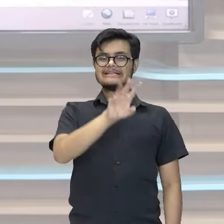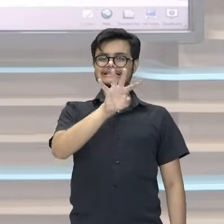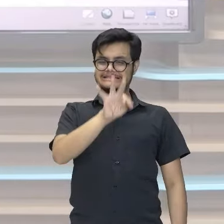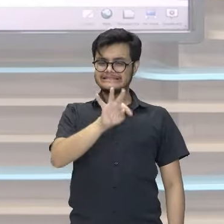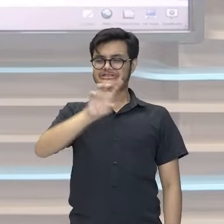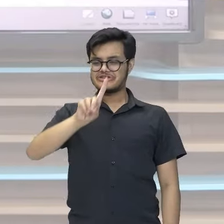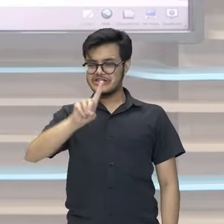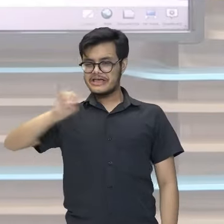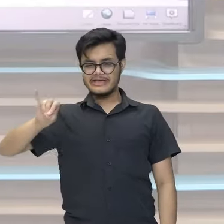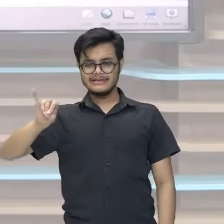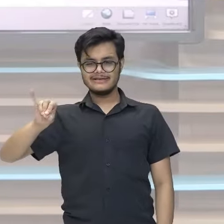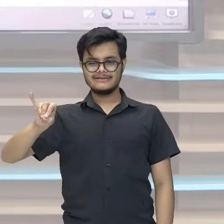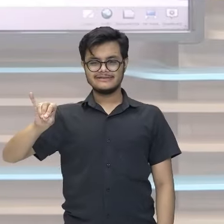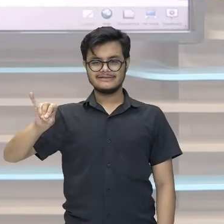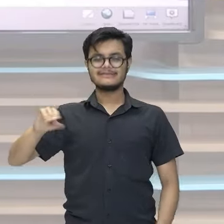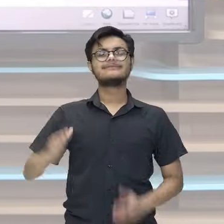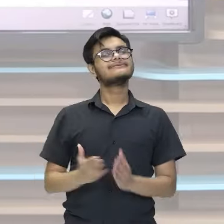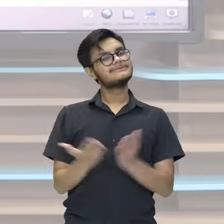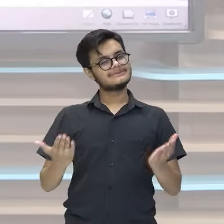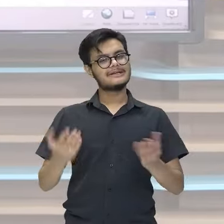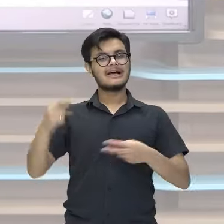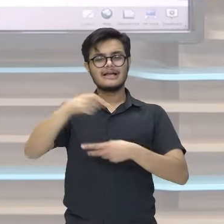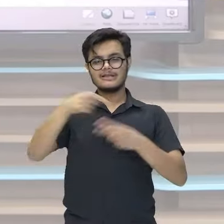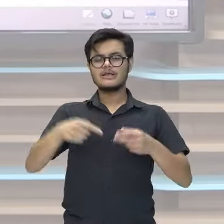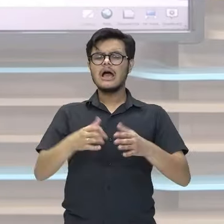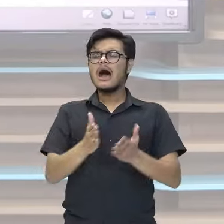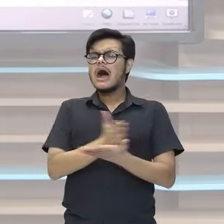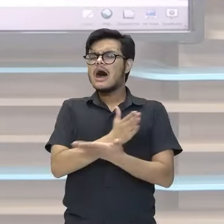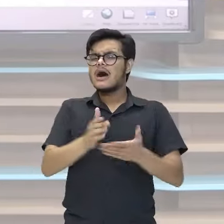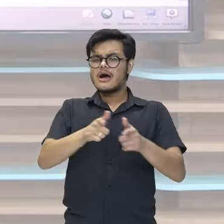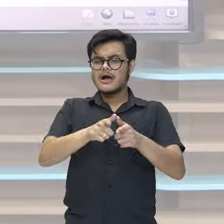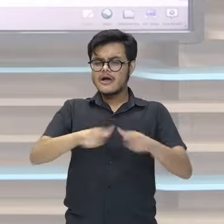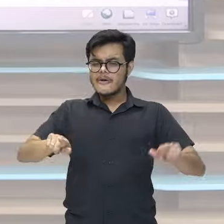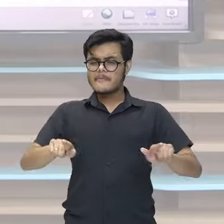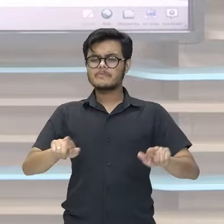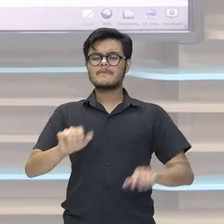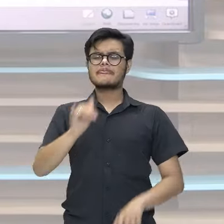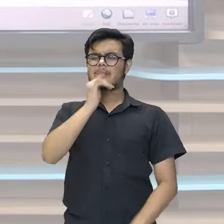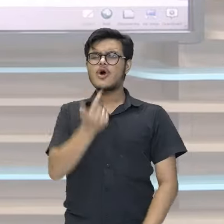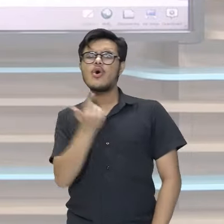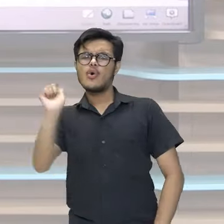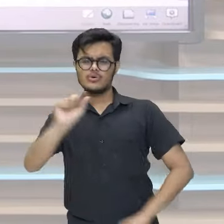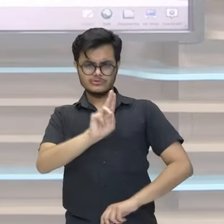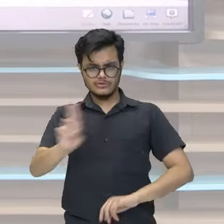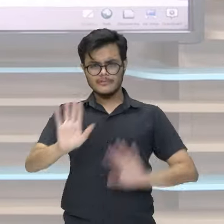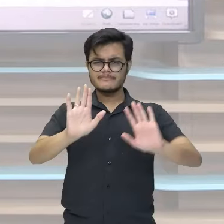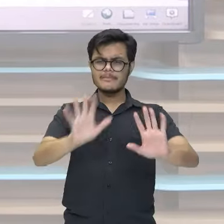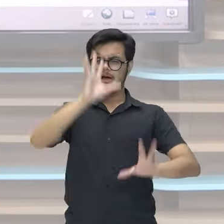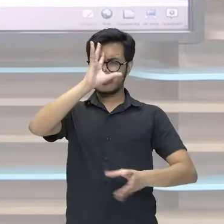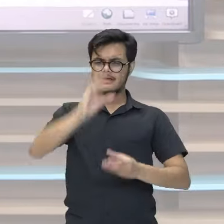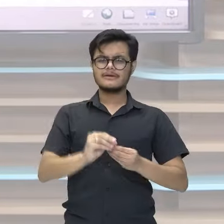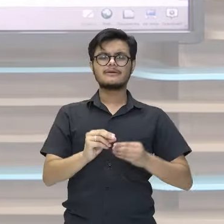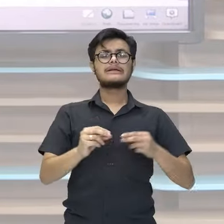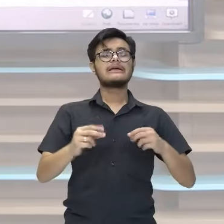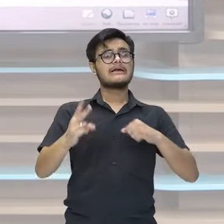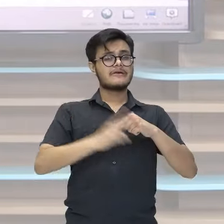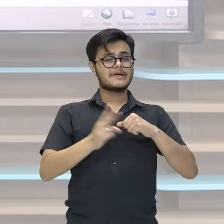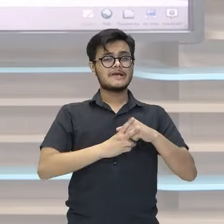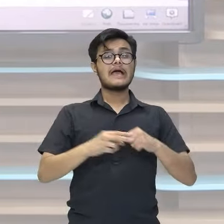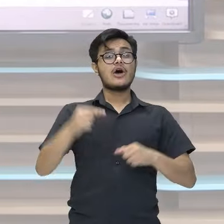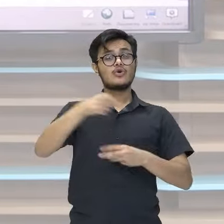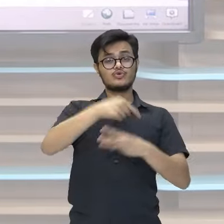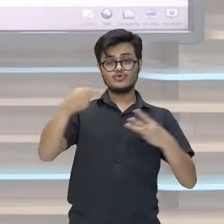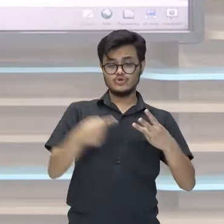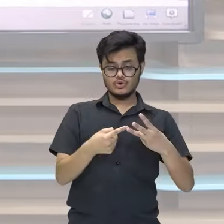diretos e indiretos algumas gramáticas chamam de bitransitivo mas o que vocês precisam entender é que é um um verbo que vai ter as duas